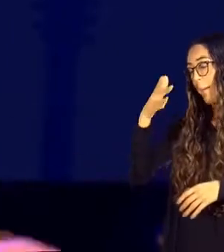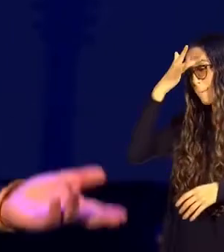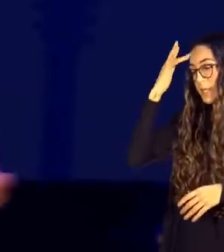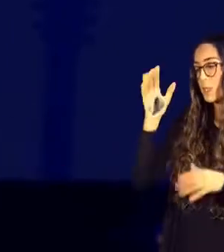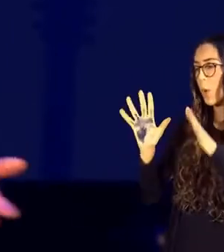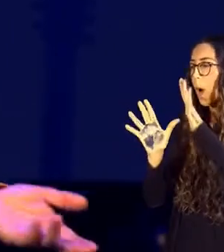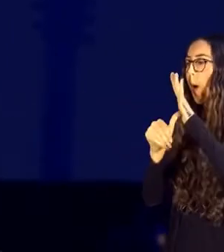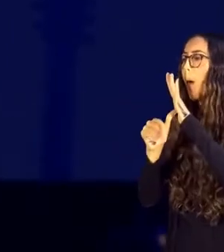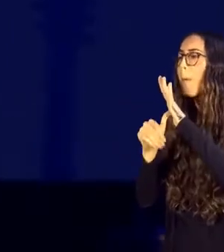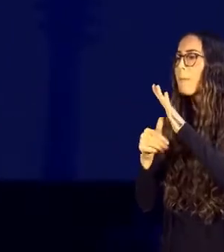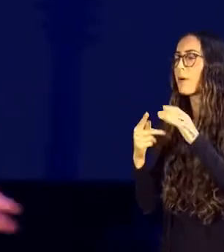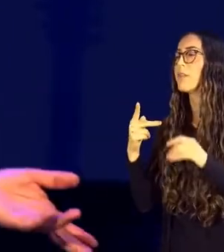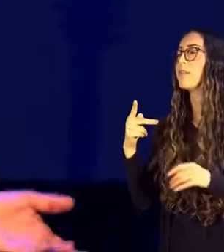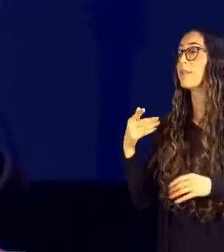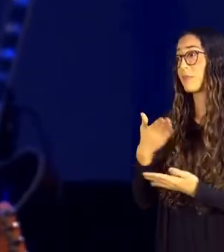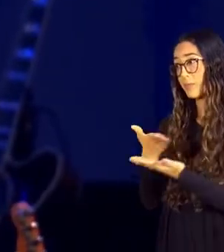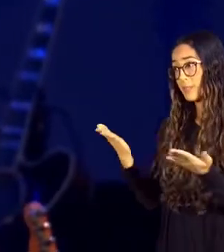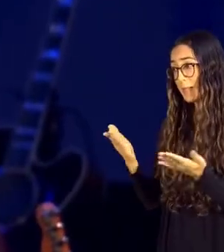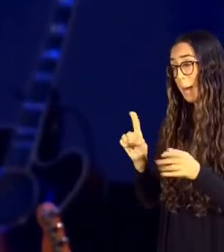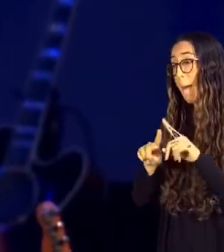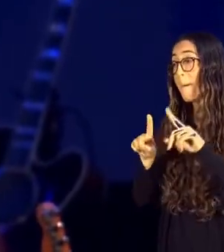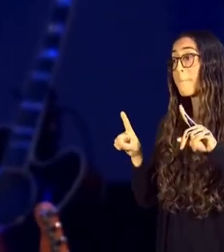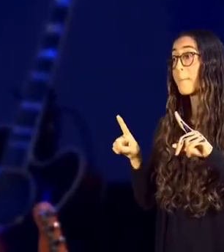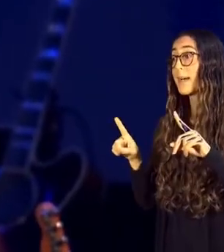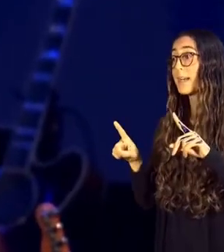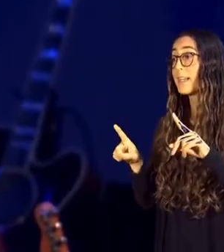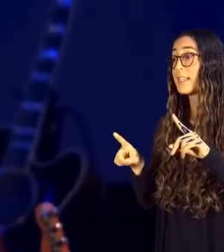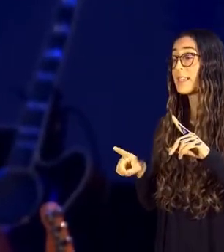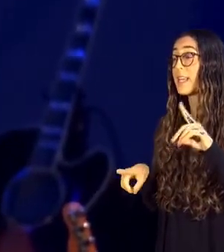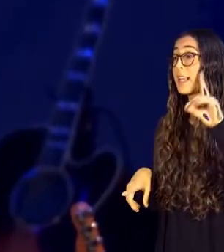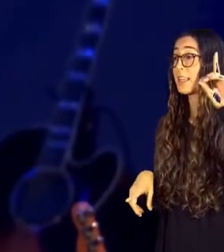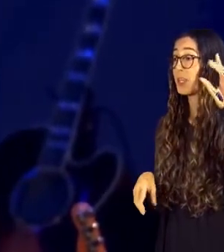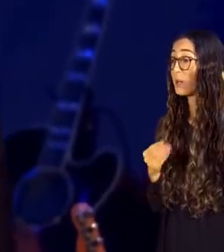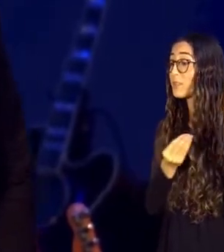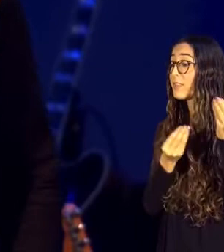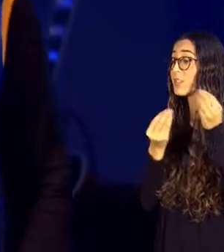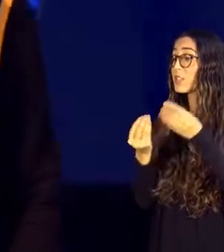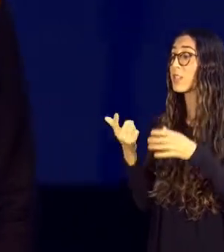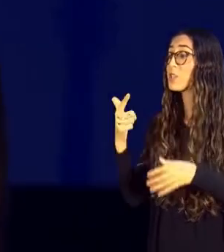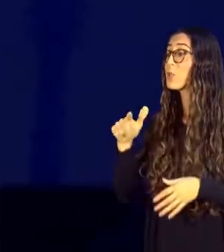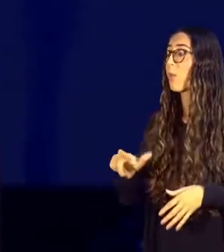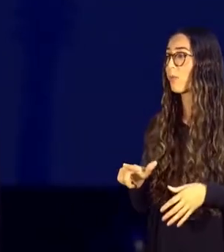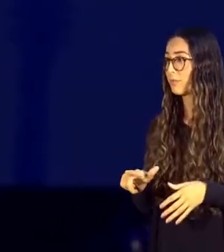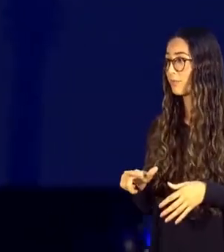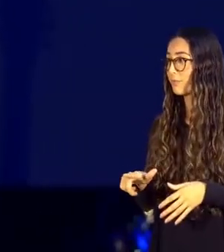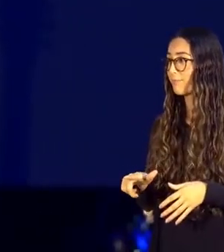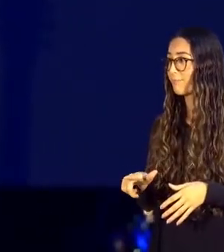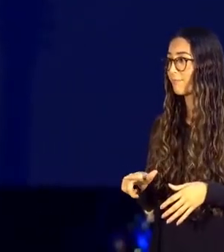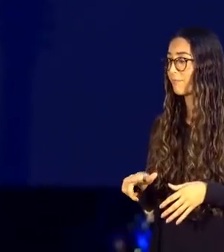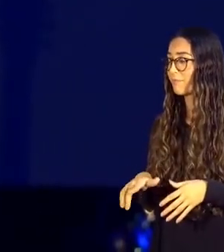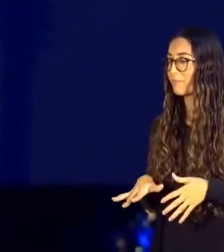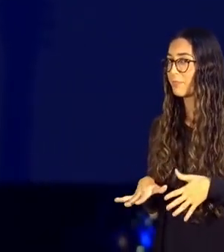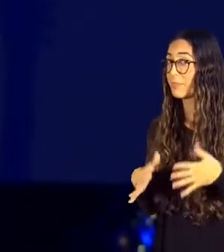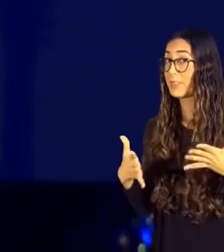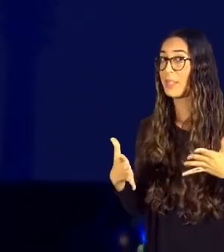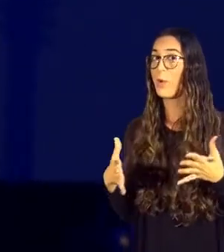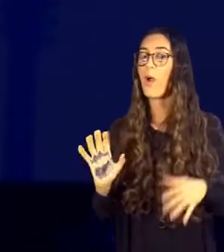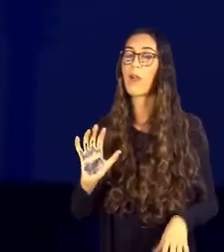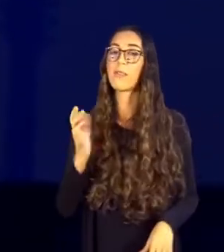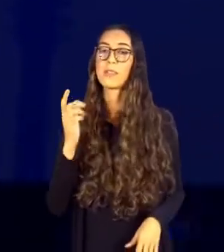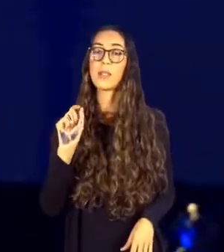parou o caminhão dele. Parou o caminhão dele para bater pneu, fazer não sei o que lá, e achou minha carteira perto de um bueiro e trouxe em casa.